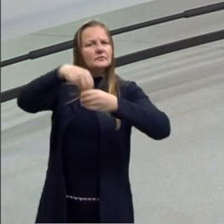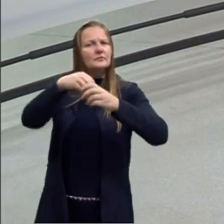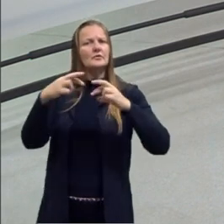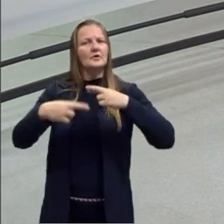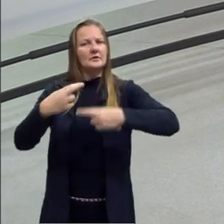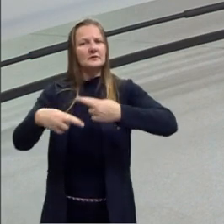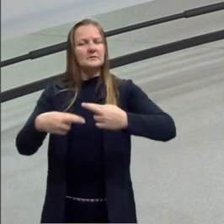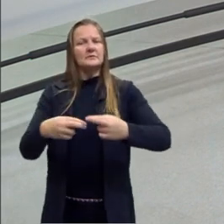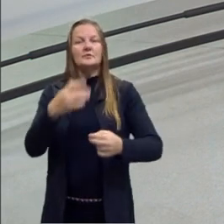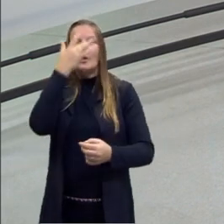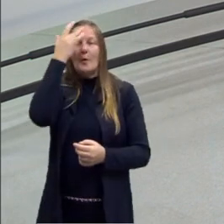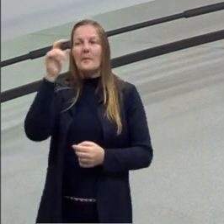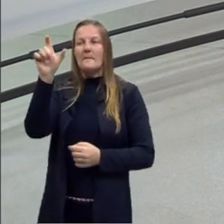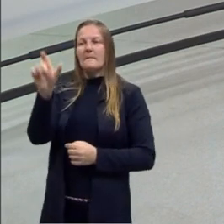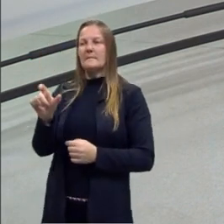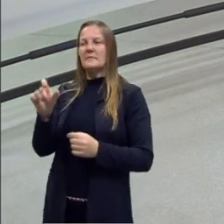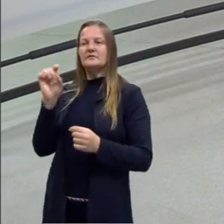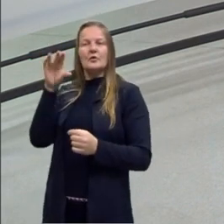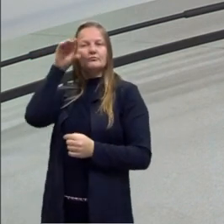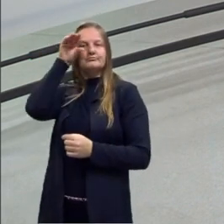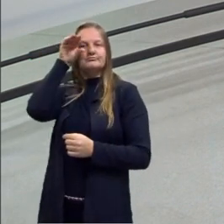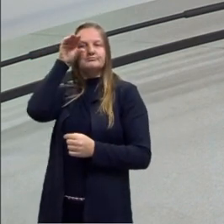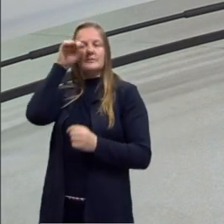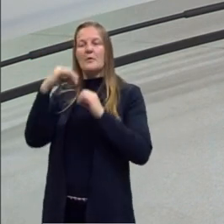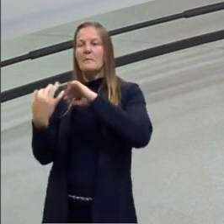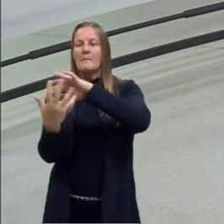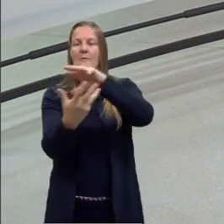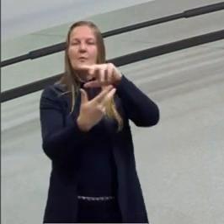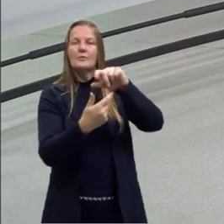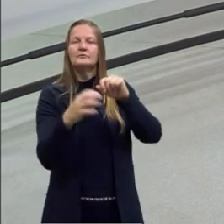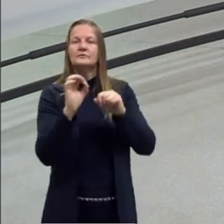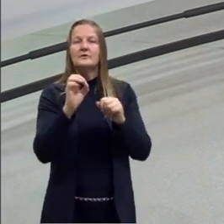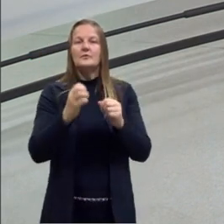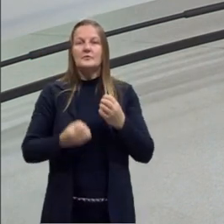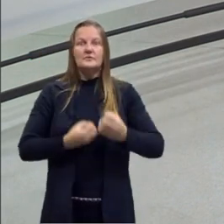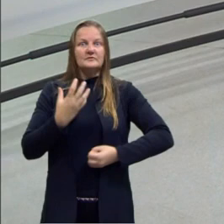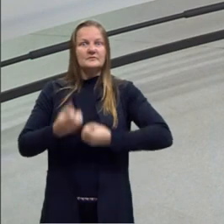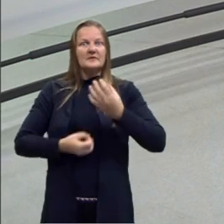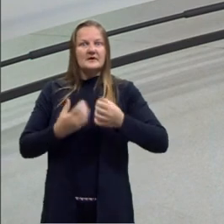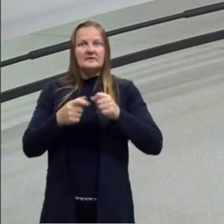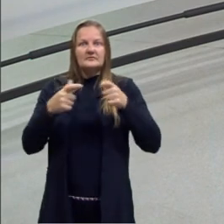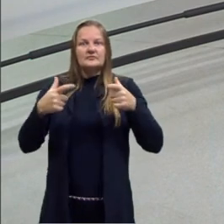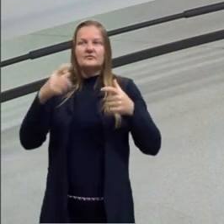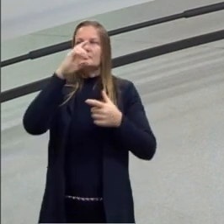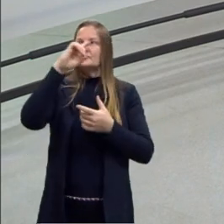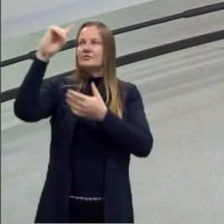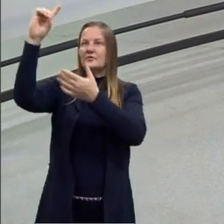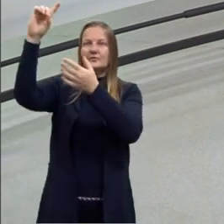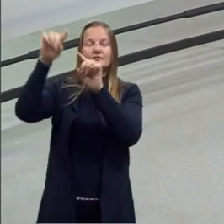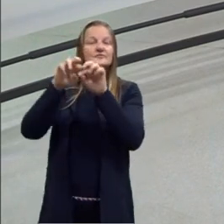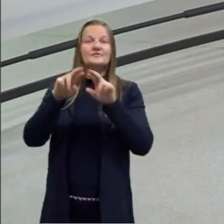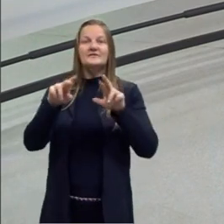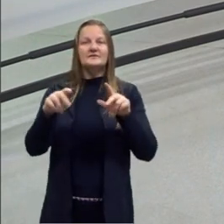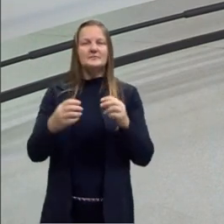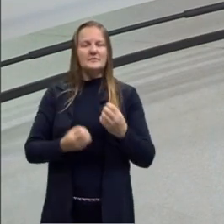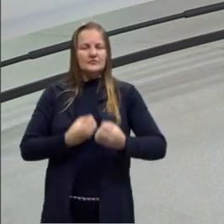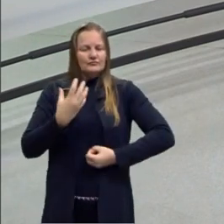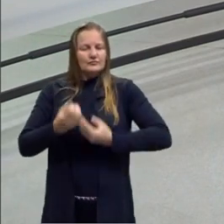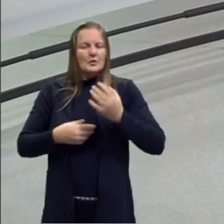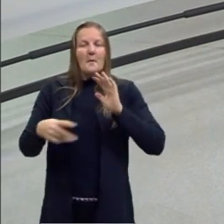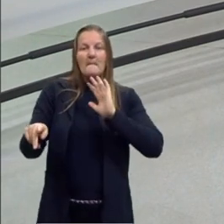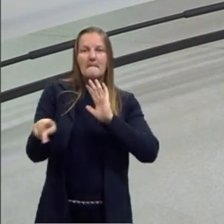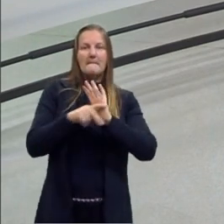mais o homem como simples observador do mundo que expressa a grandeza de Deus mas como a e